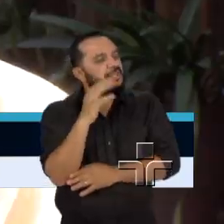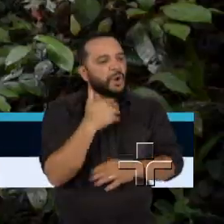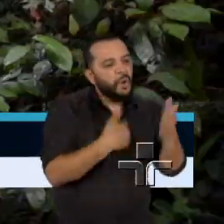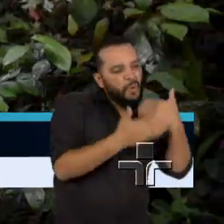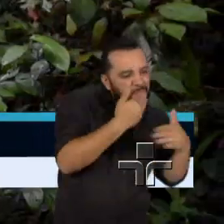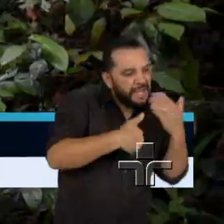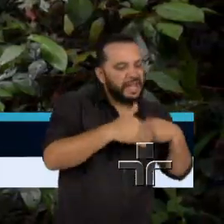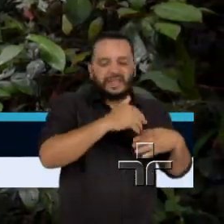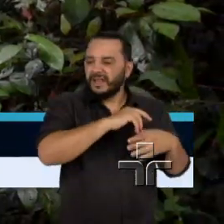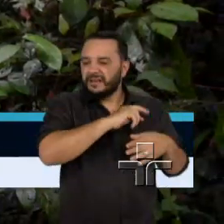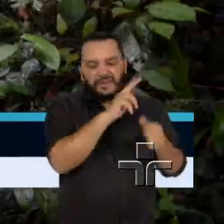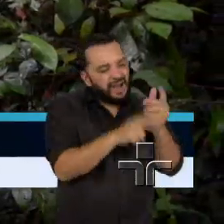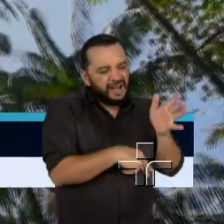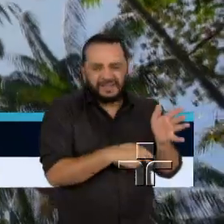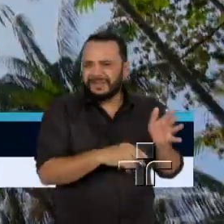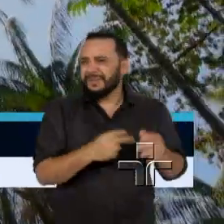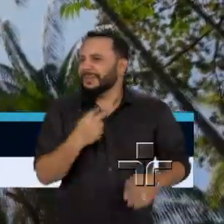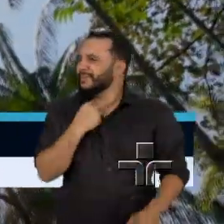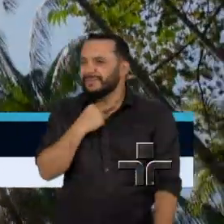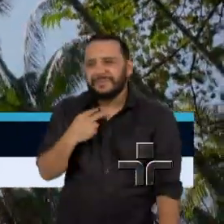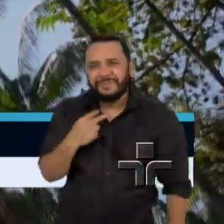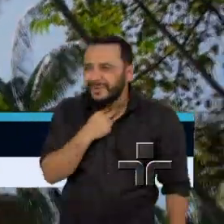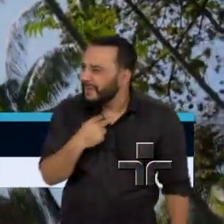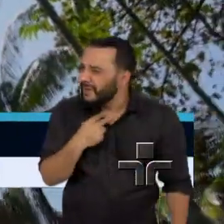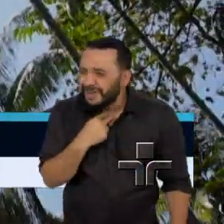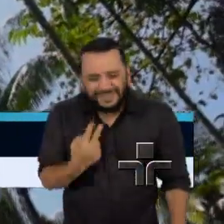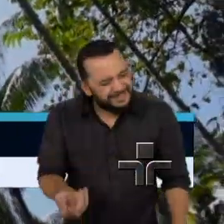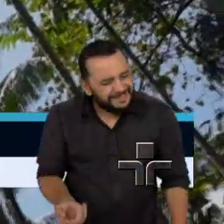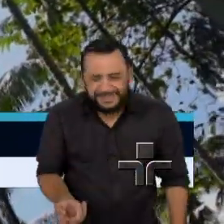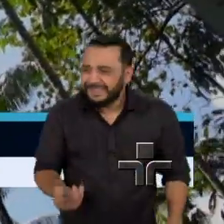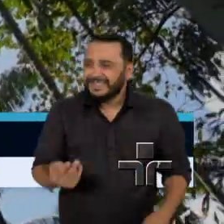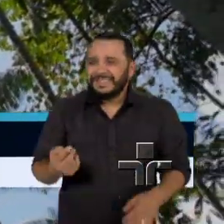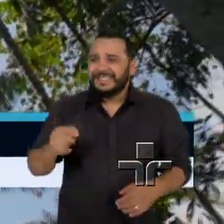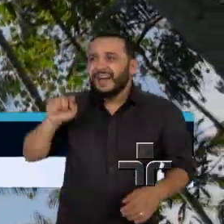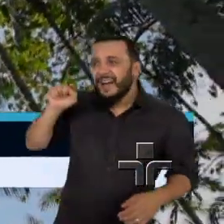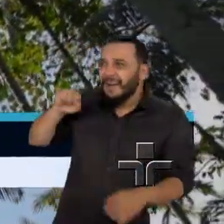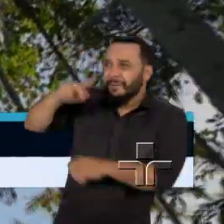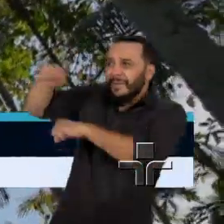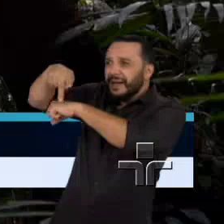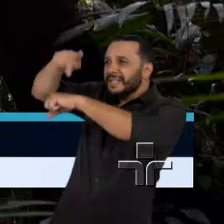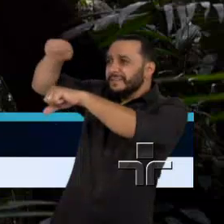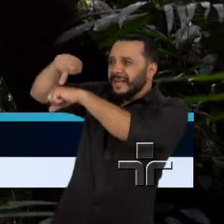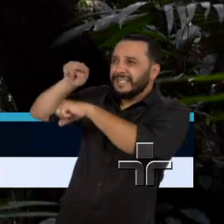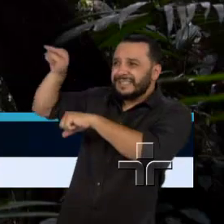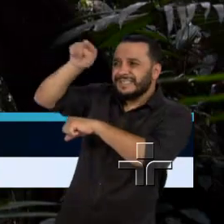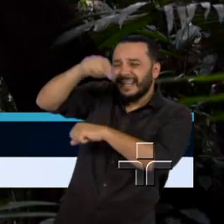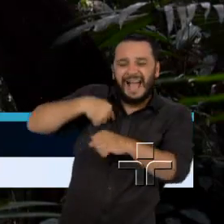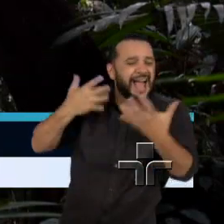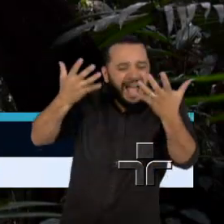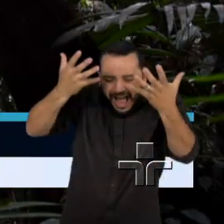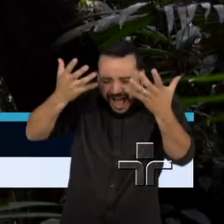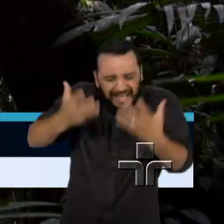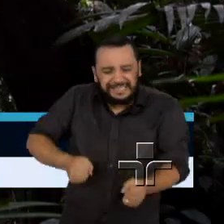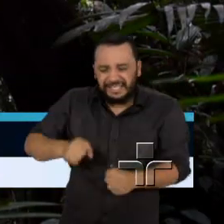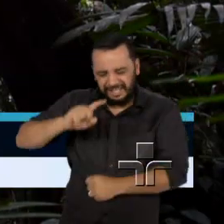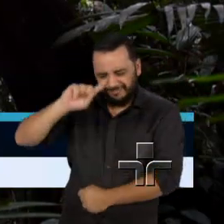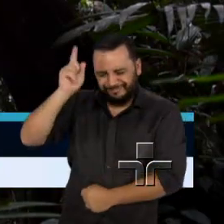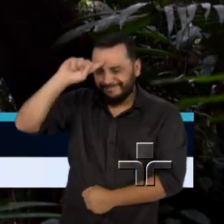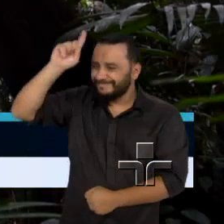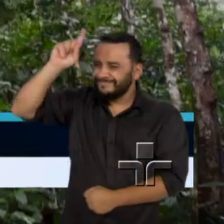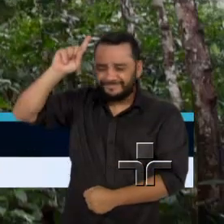comida. Isso não pode ser assim porque os mercados não aceitarão mais que seja assim. Só os mercados de